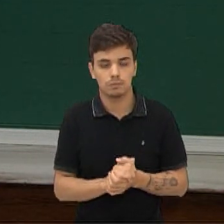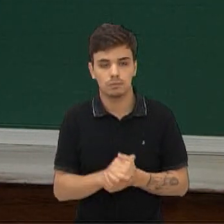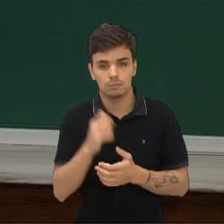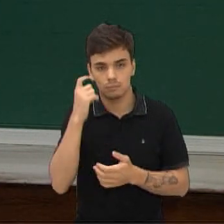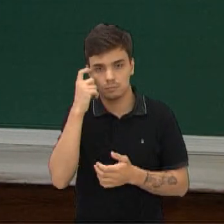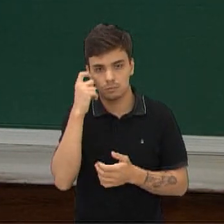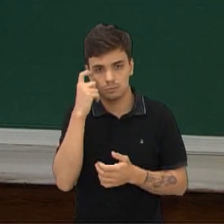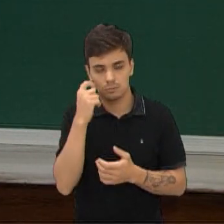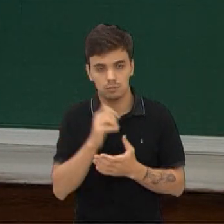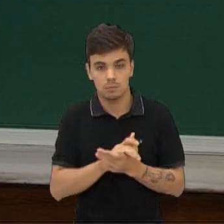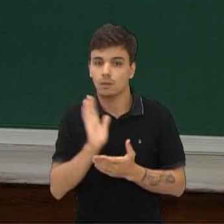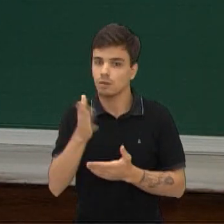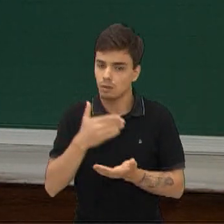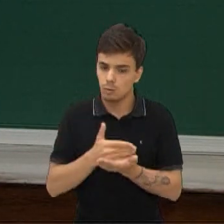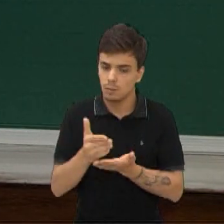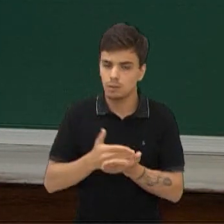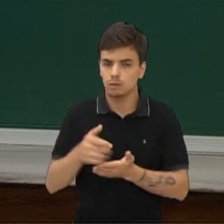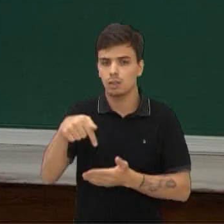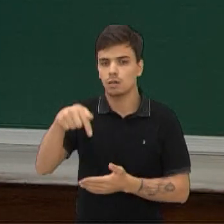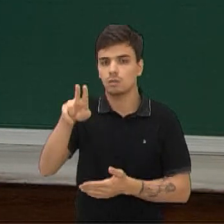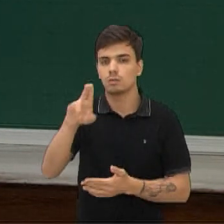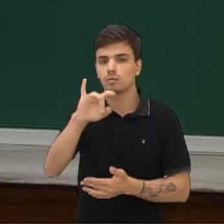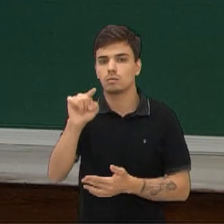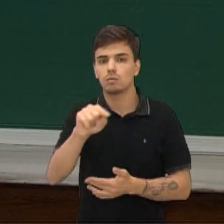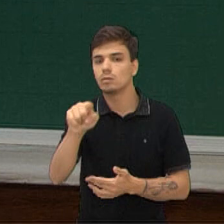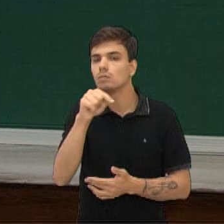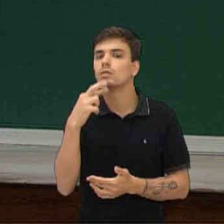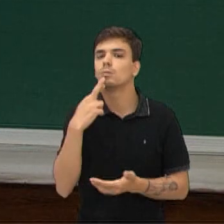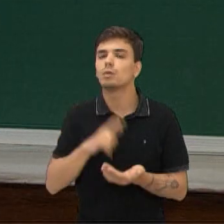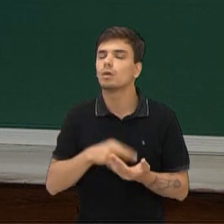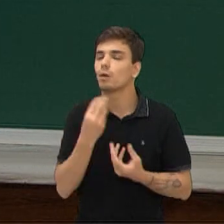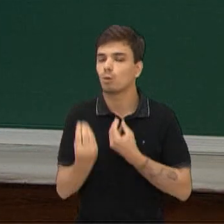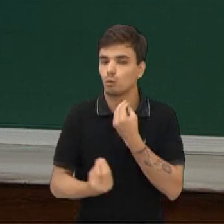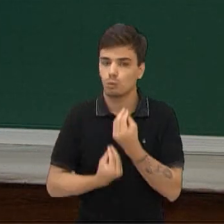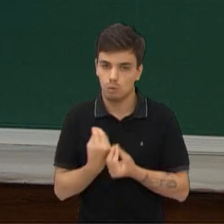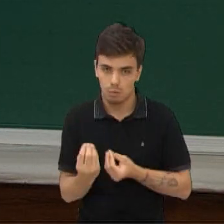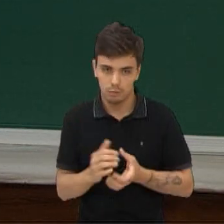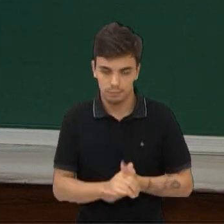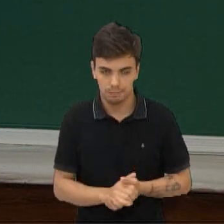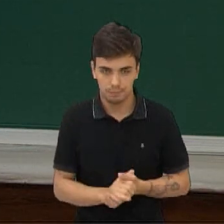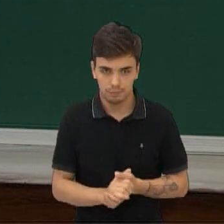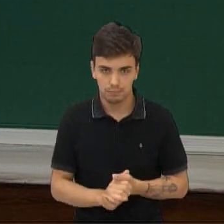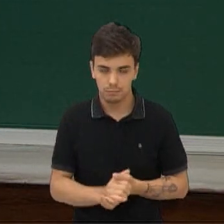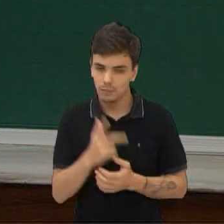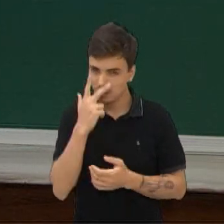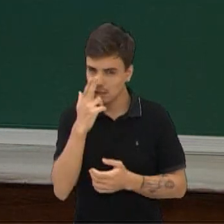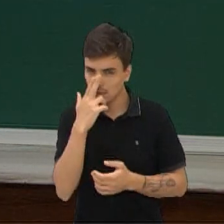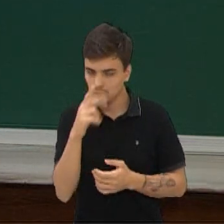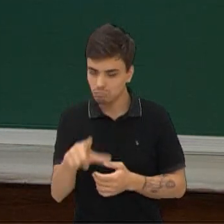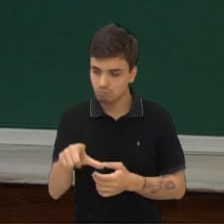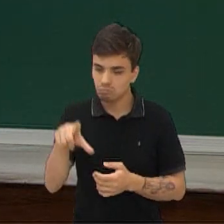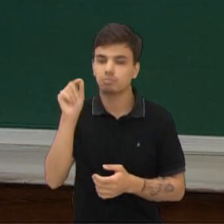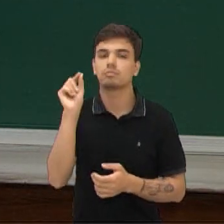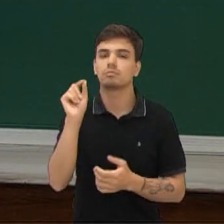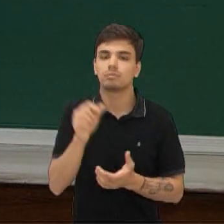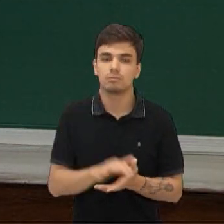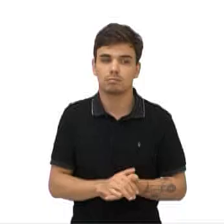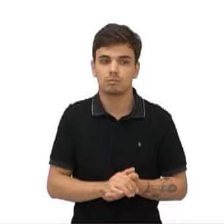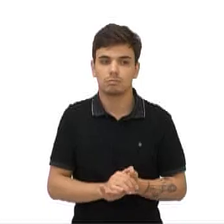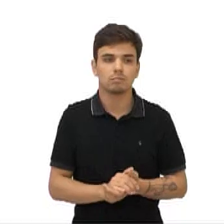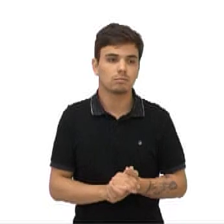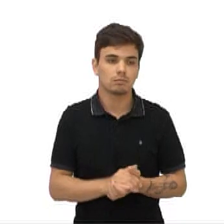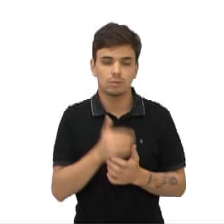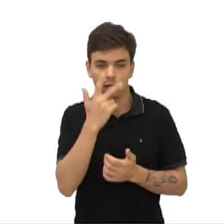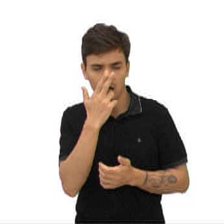vou começar com um quiz. Quero só ver o que você vai me dizer, tá? É meio de adivinhação aí. Vamos lá?